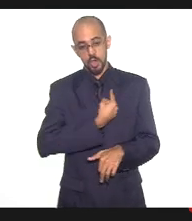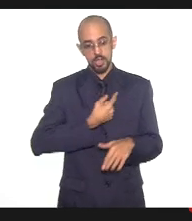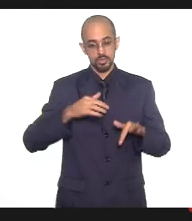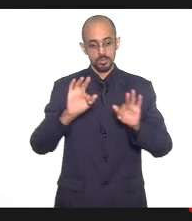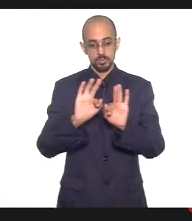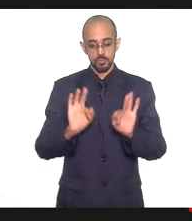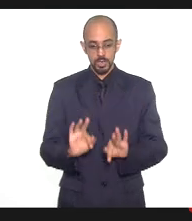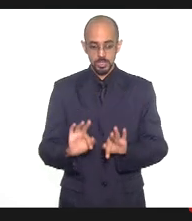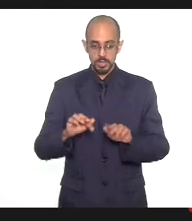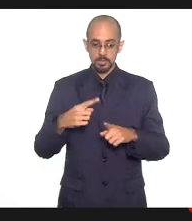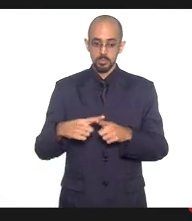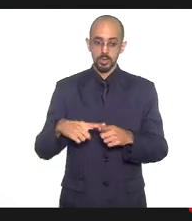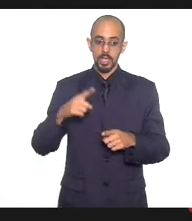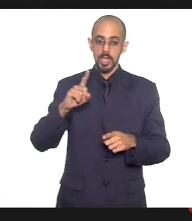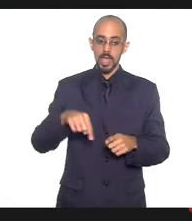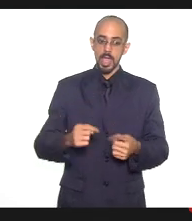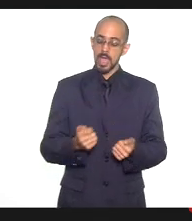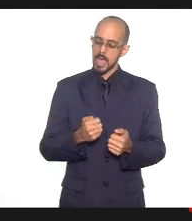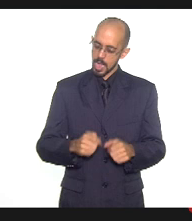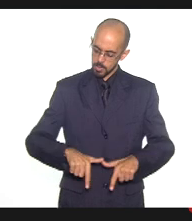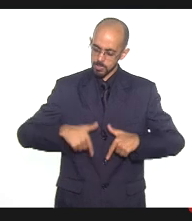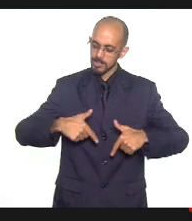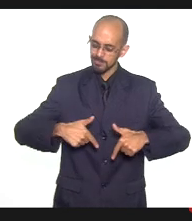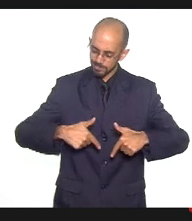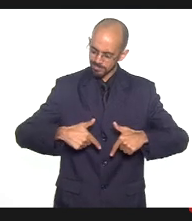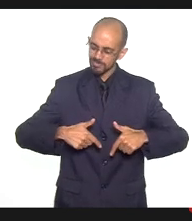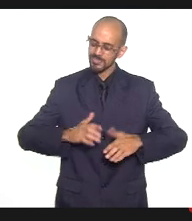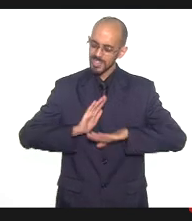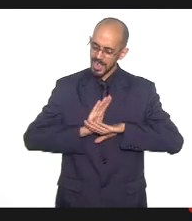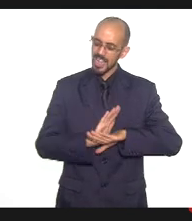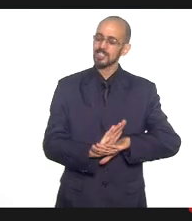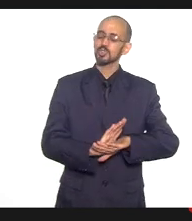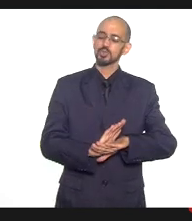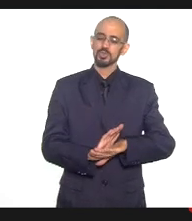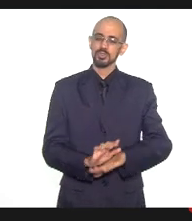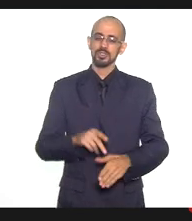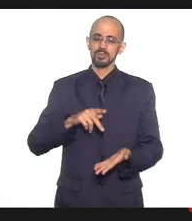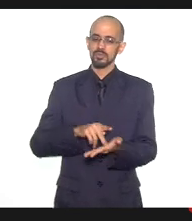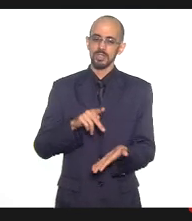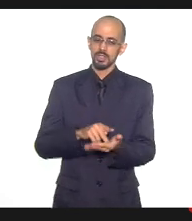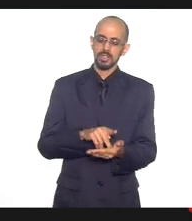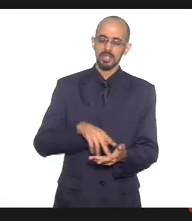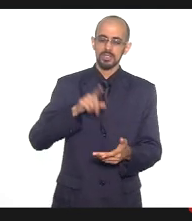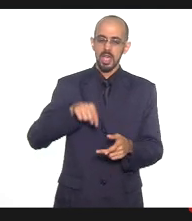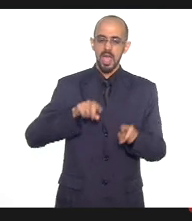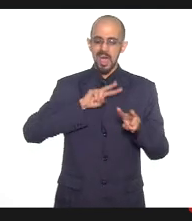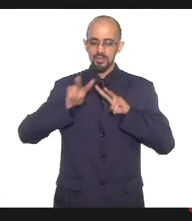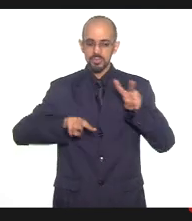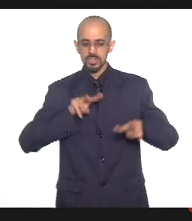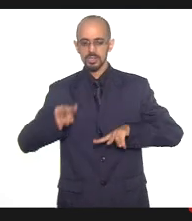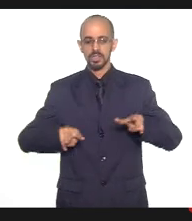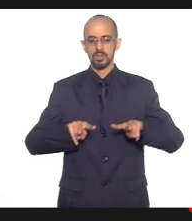ajudam muito ao estado do Rio de Janeiro e certamente aí a visão das empresas, né, no sentido de